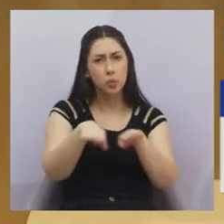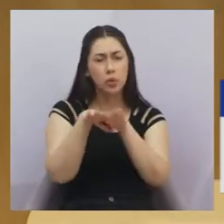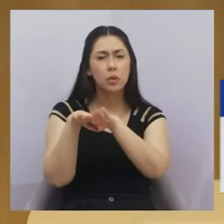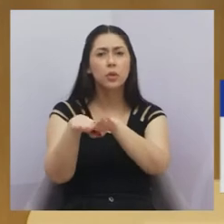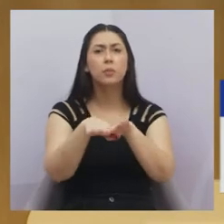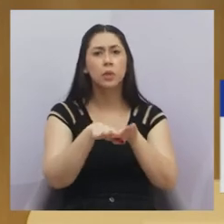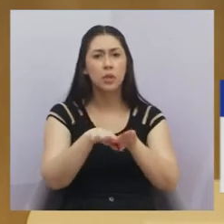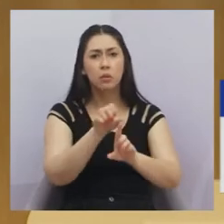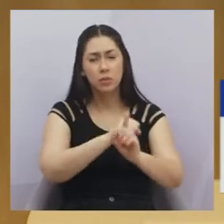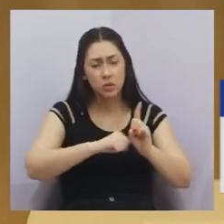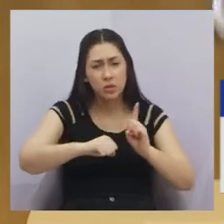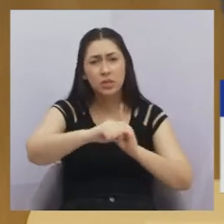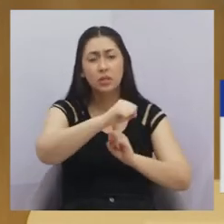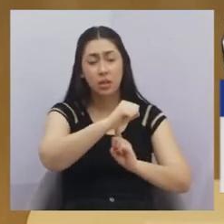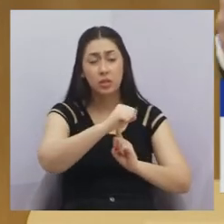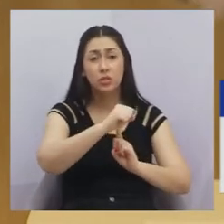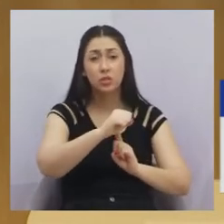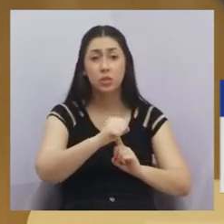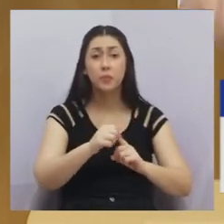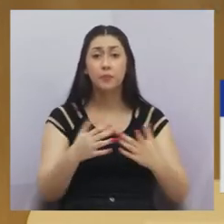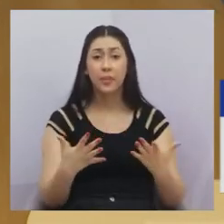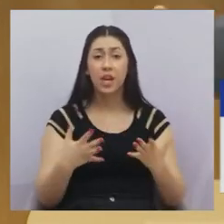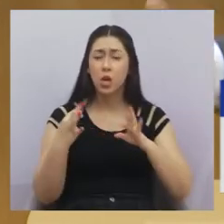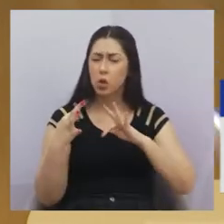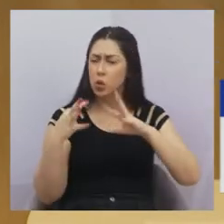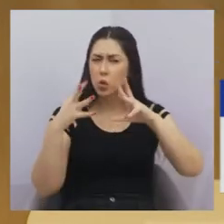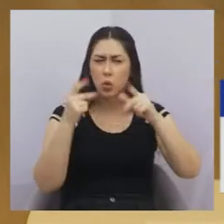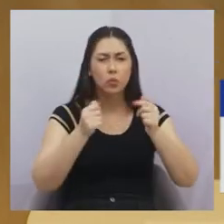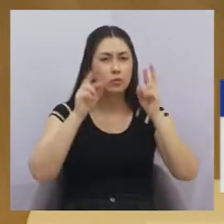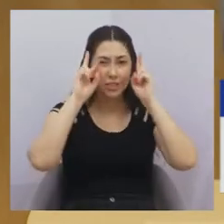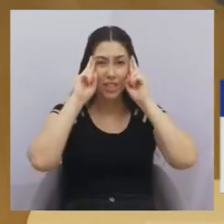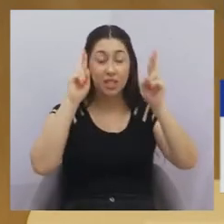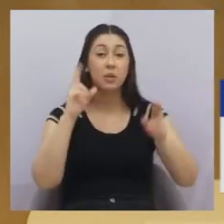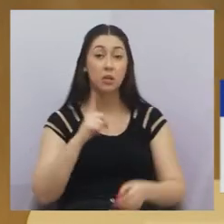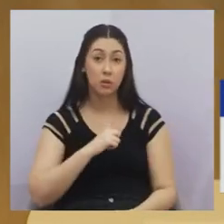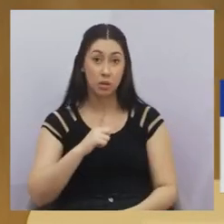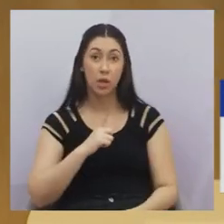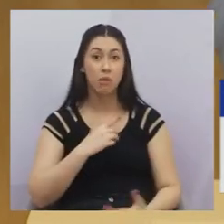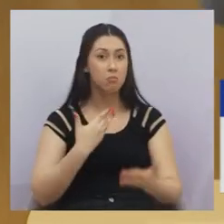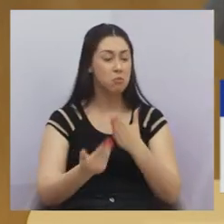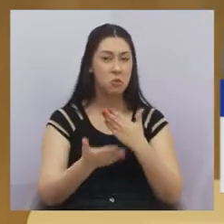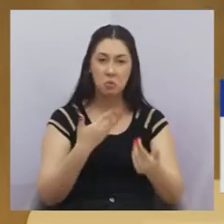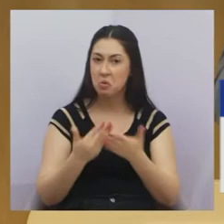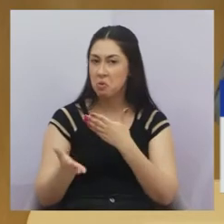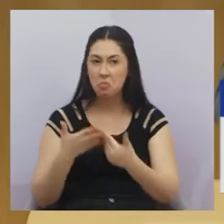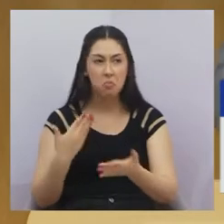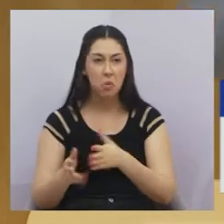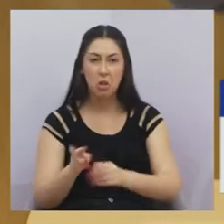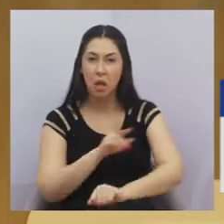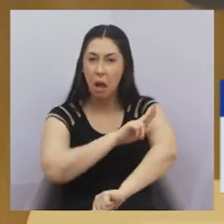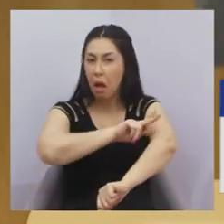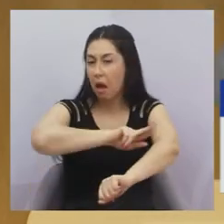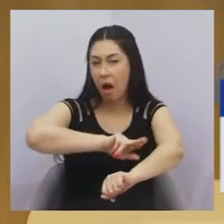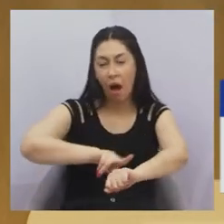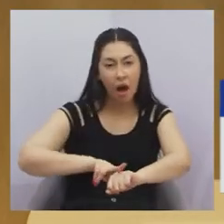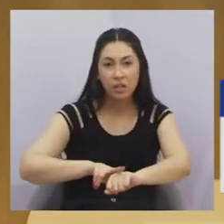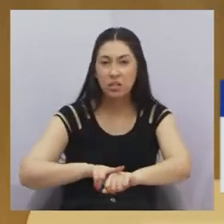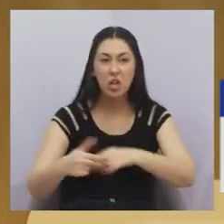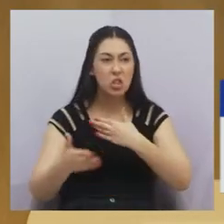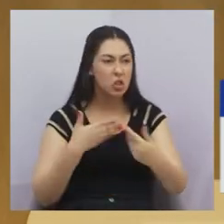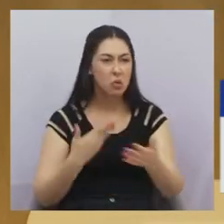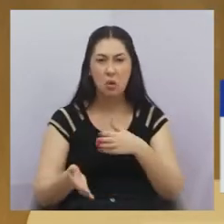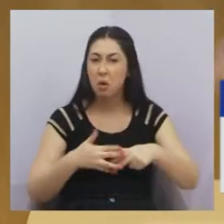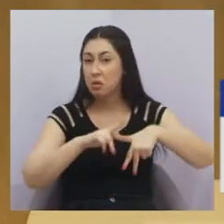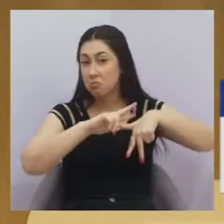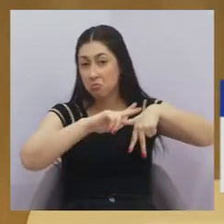equilibrada, uma sociedade onde todos são respeitados, independente da sua raça, independente do seu